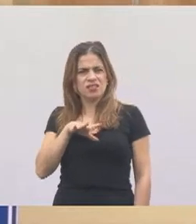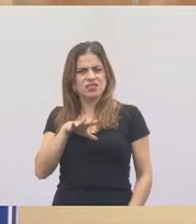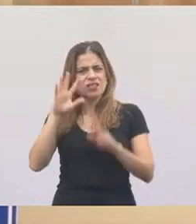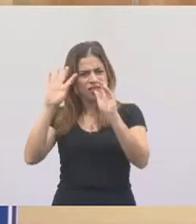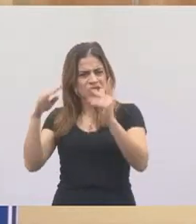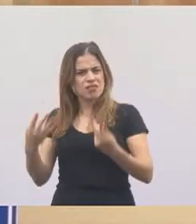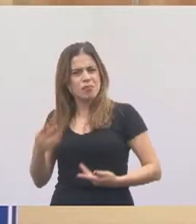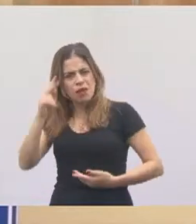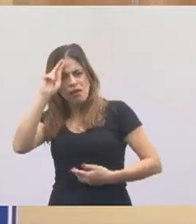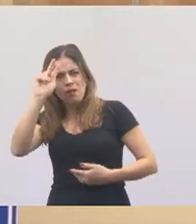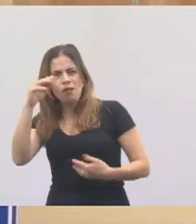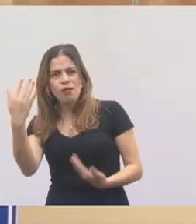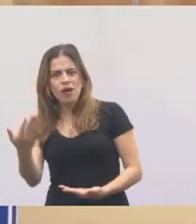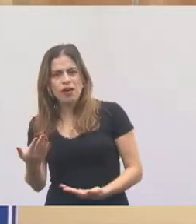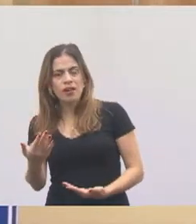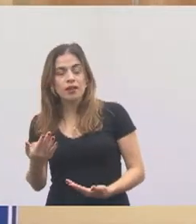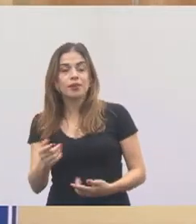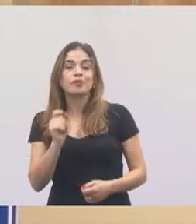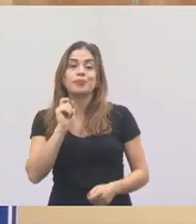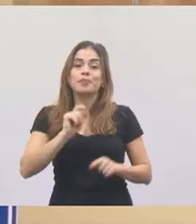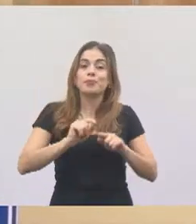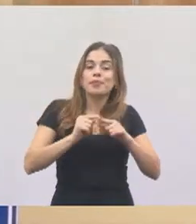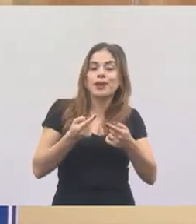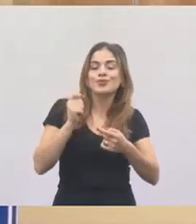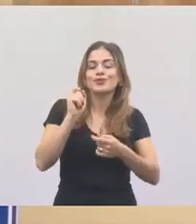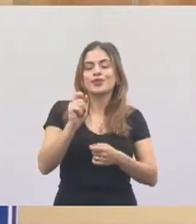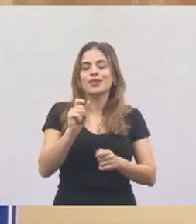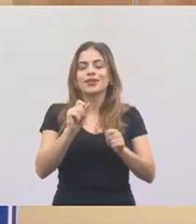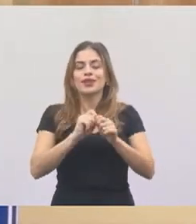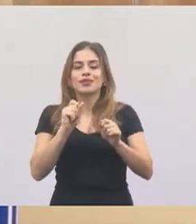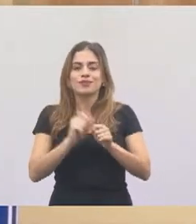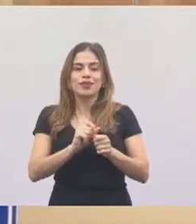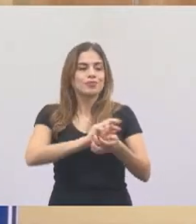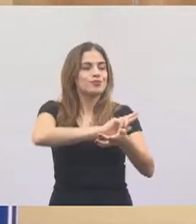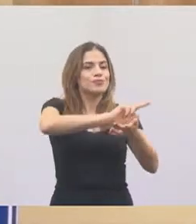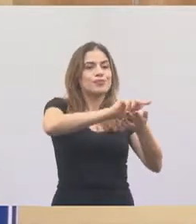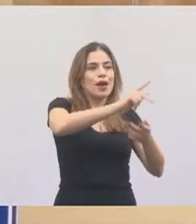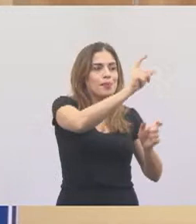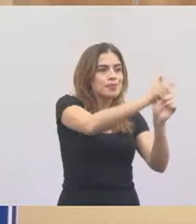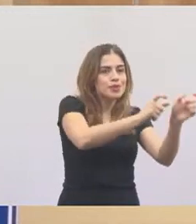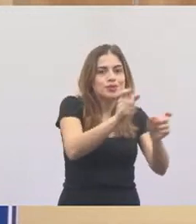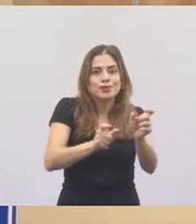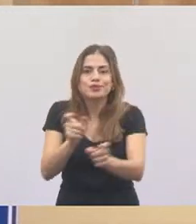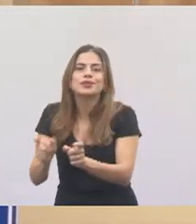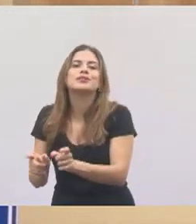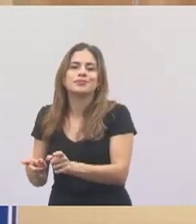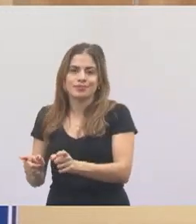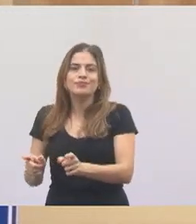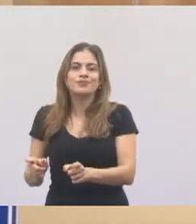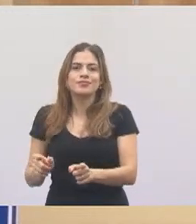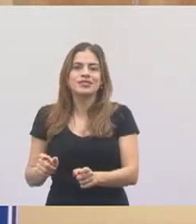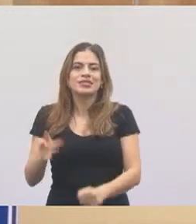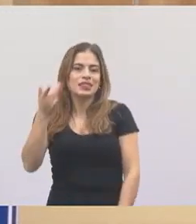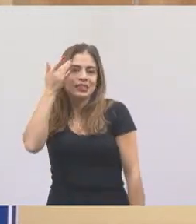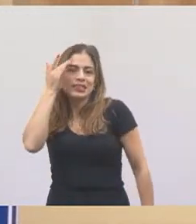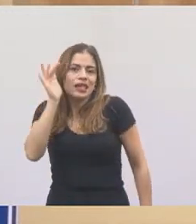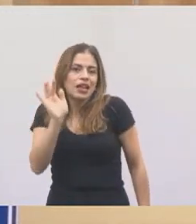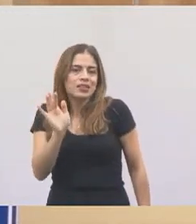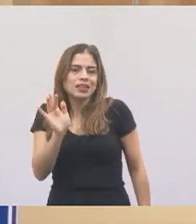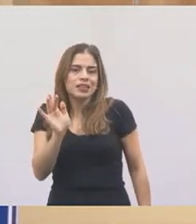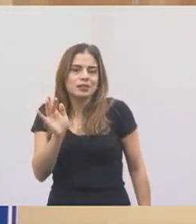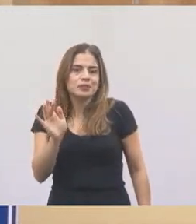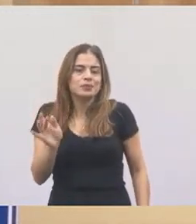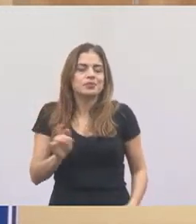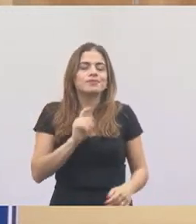ele fez por tantas pessoas que ficou no silêncio, só Deus sabe. Então, parabéns familiares, parabéns